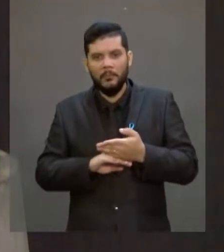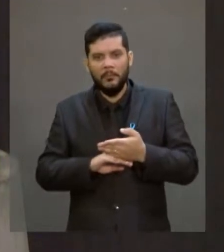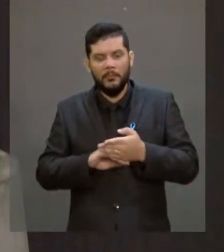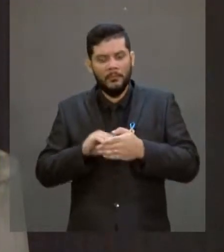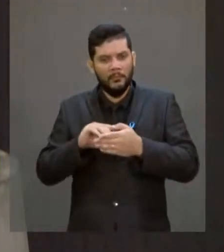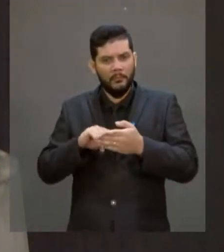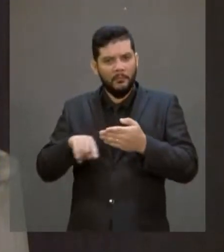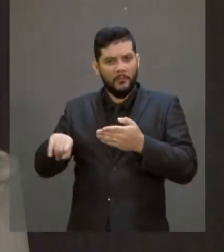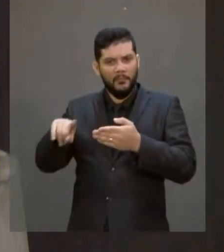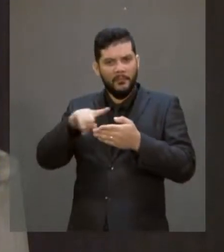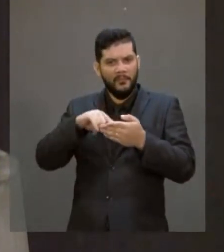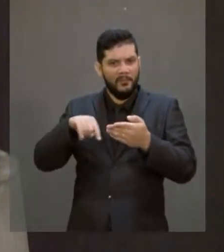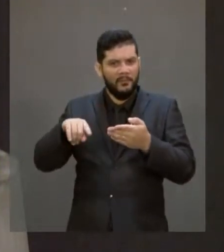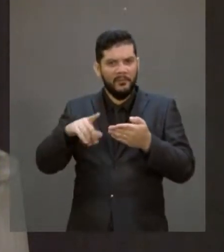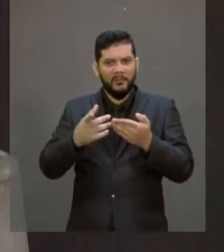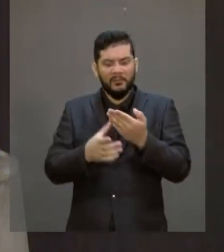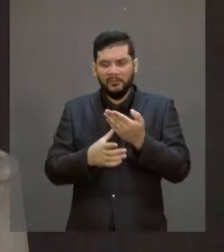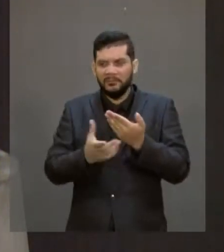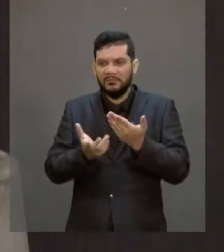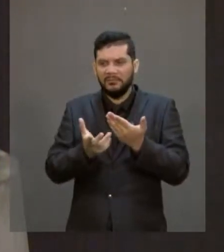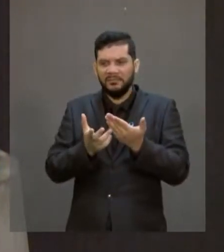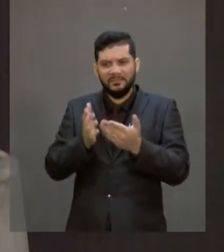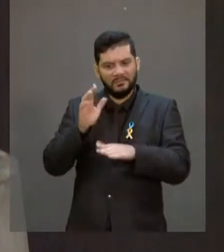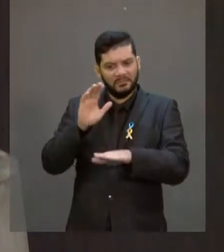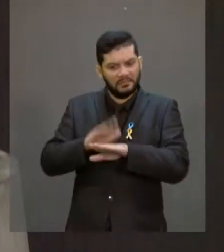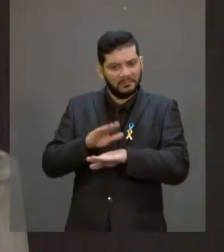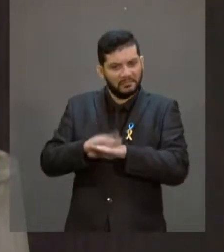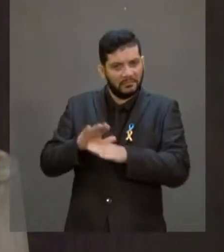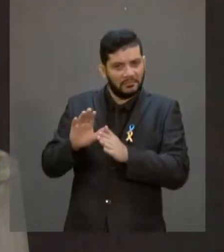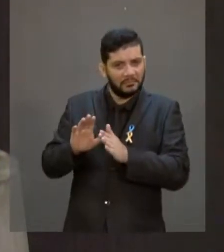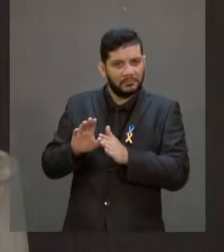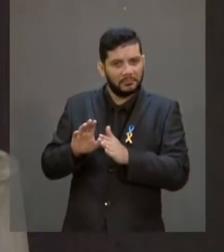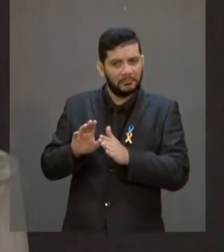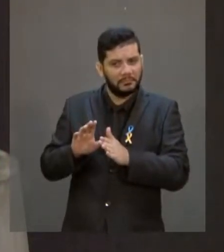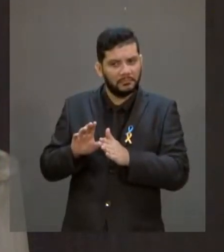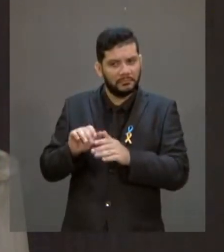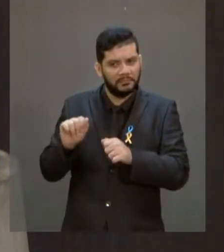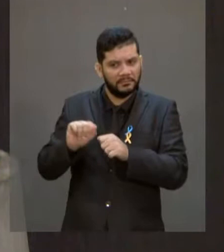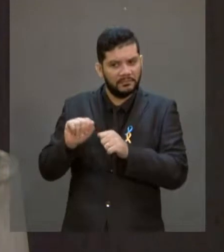daquele que estaria disposto a cometer o crime e que não houvesse morte.